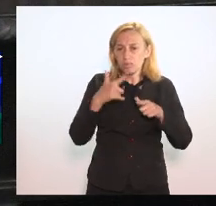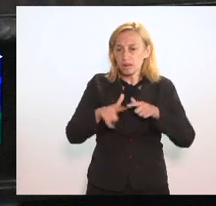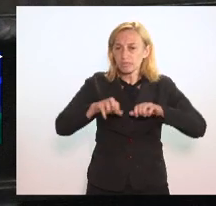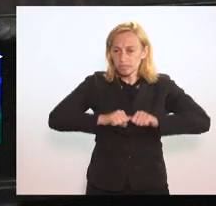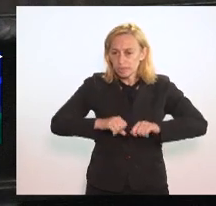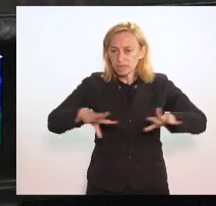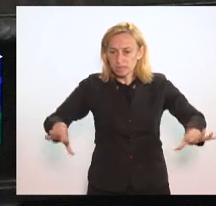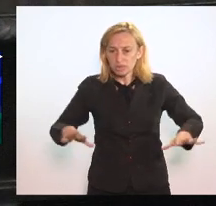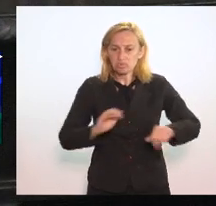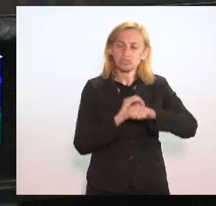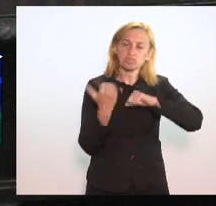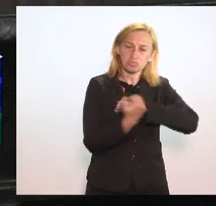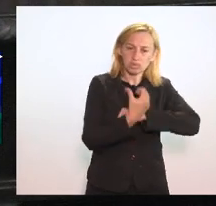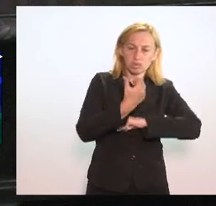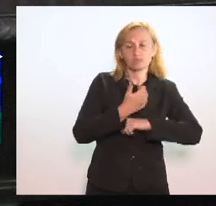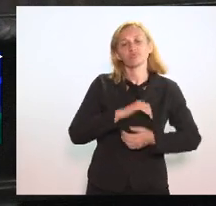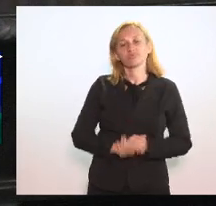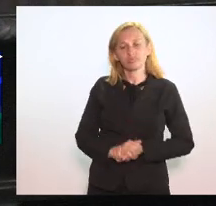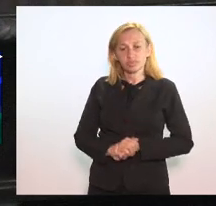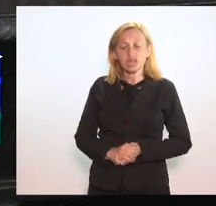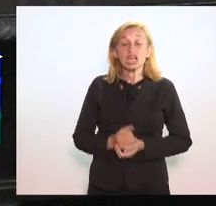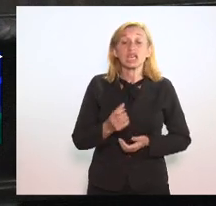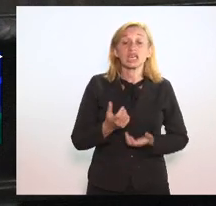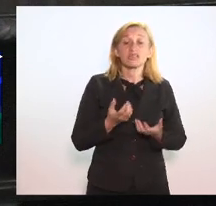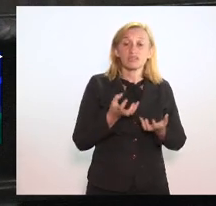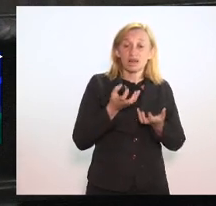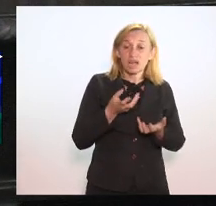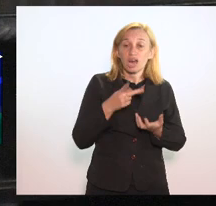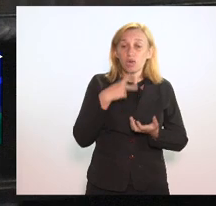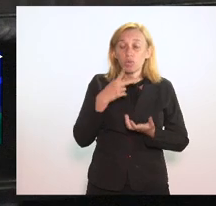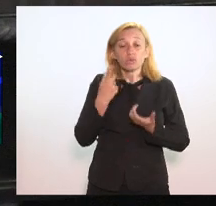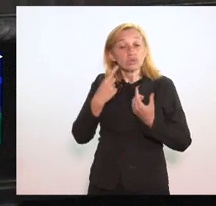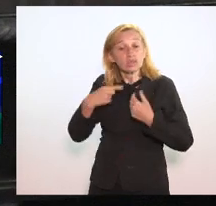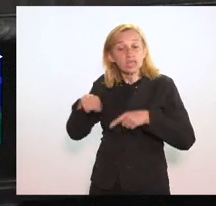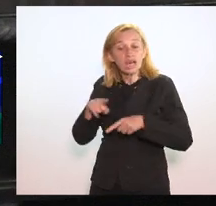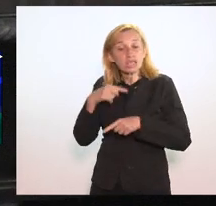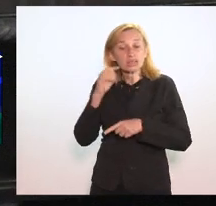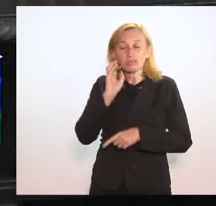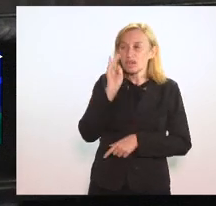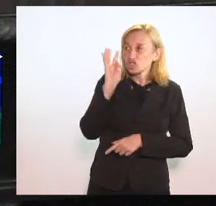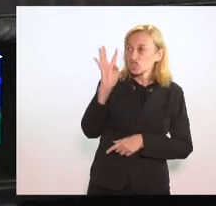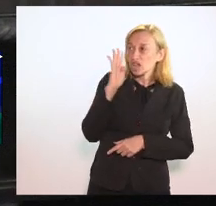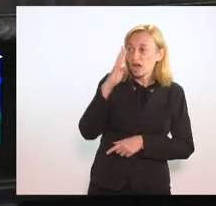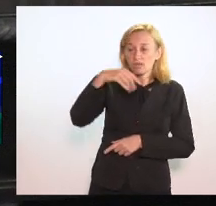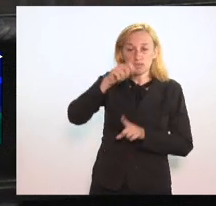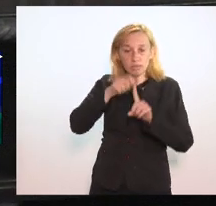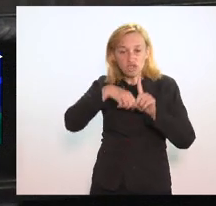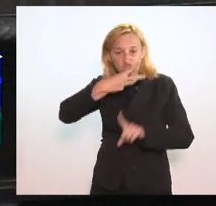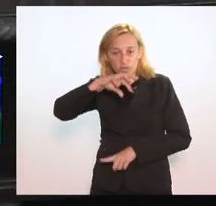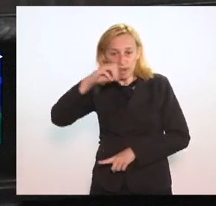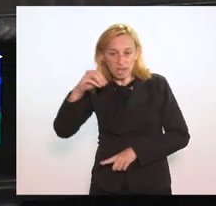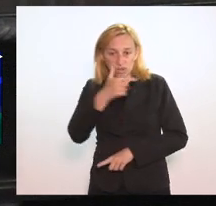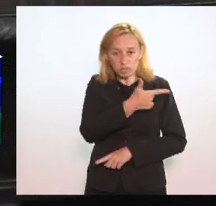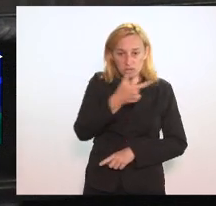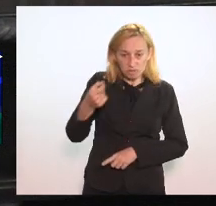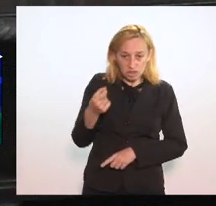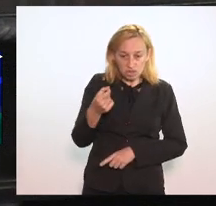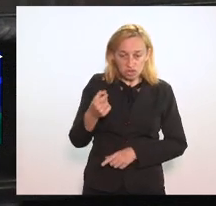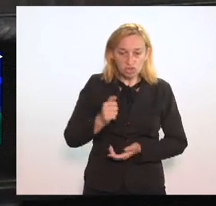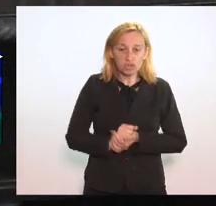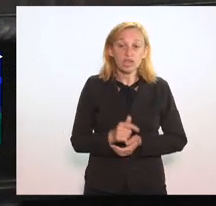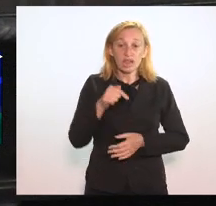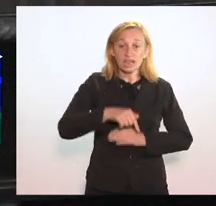coronavírus isso quer dizer que ao contrário do que nós imaginávamos em março de 2020